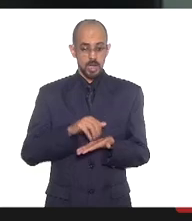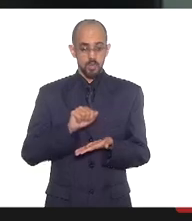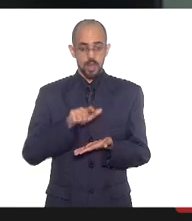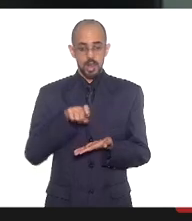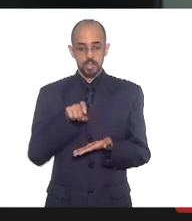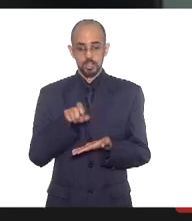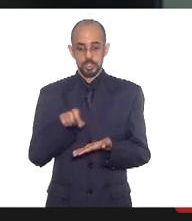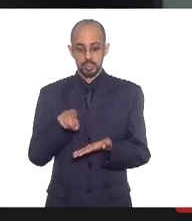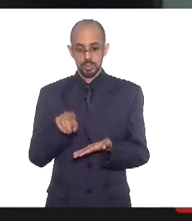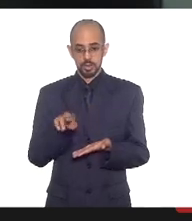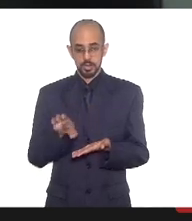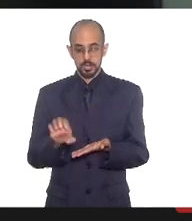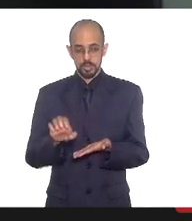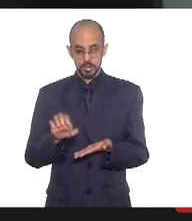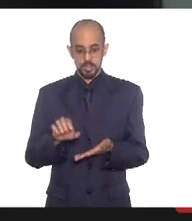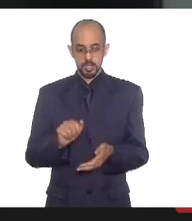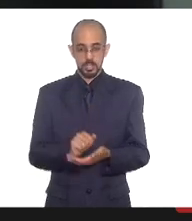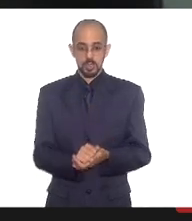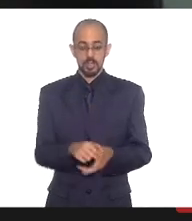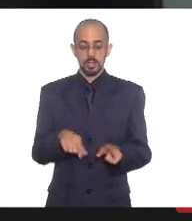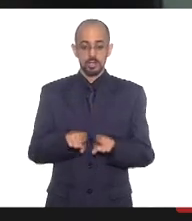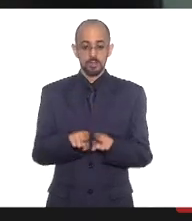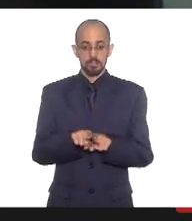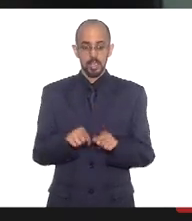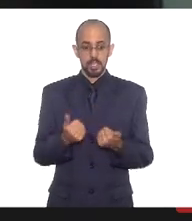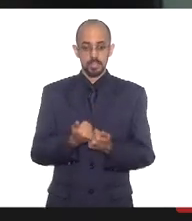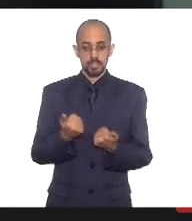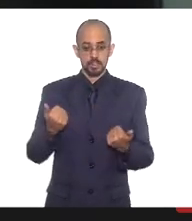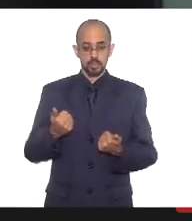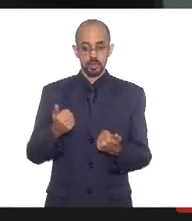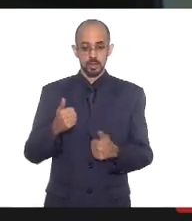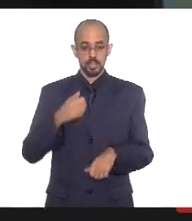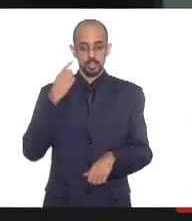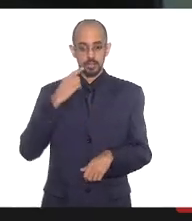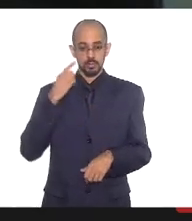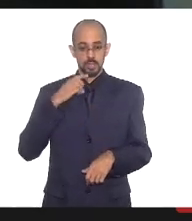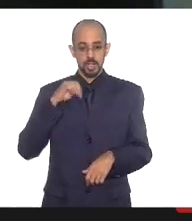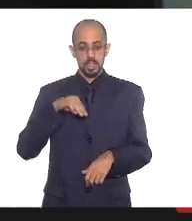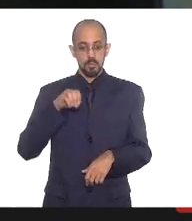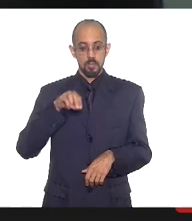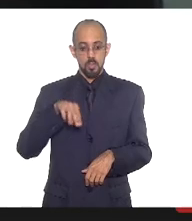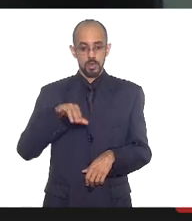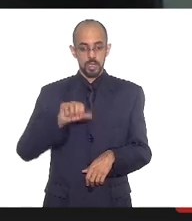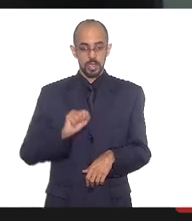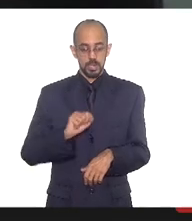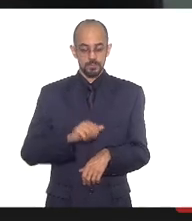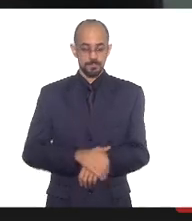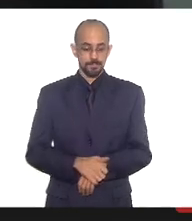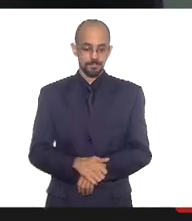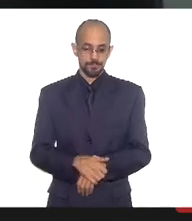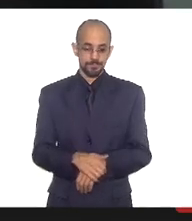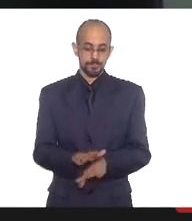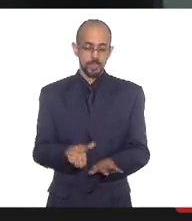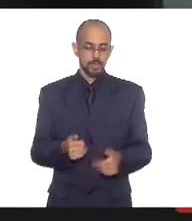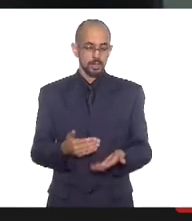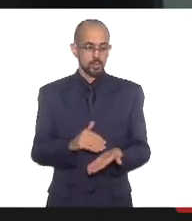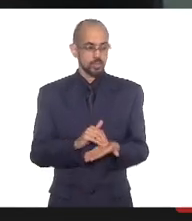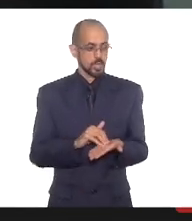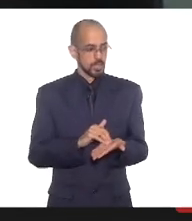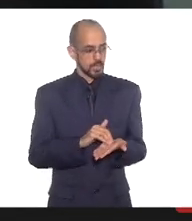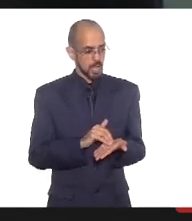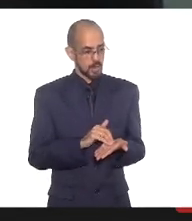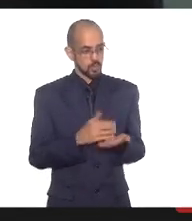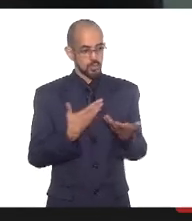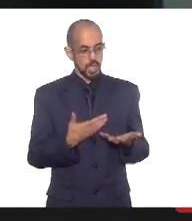já presente eu quero registrar aqui a presença da assessoria da deputada Mônica Francisco E aí Secretário é